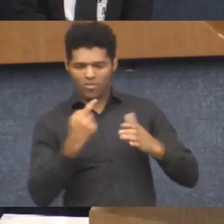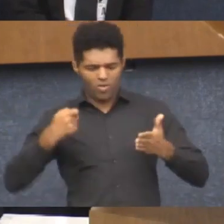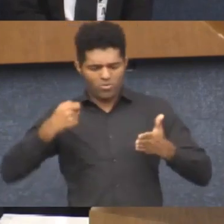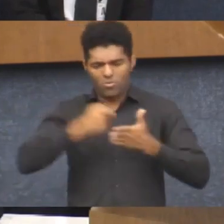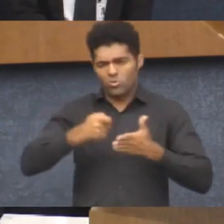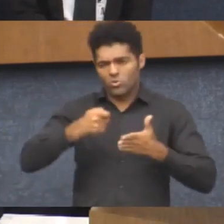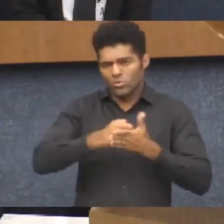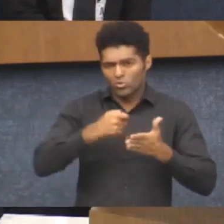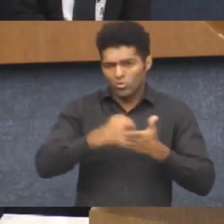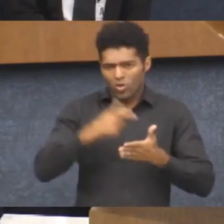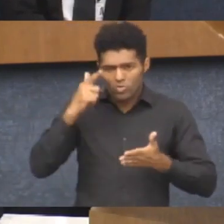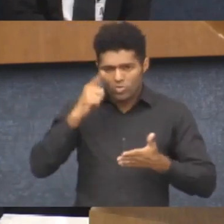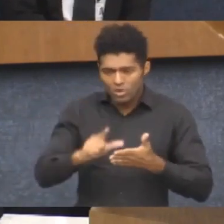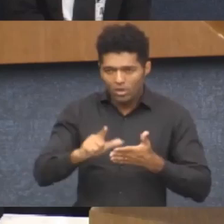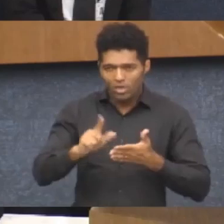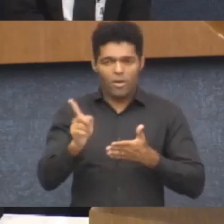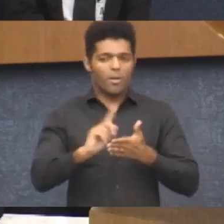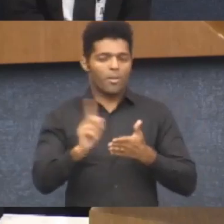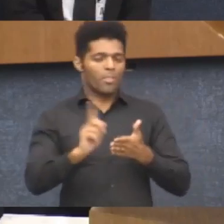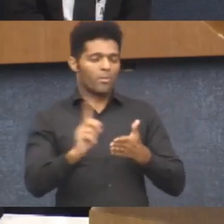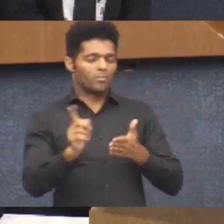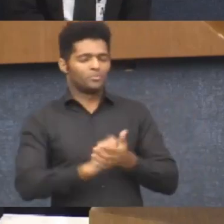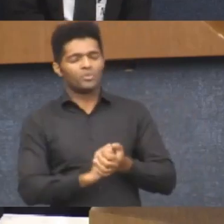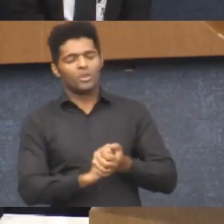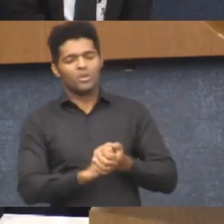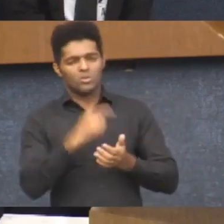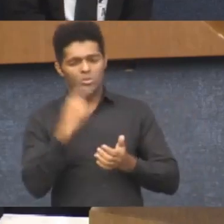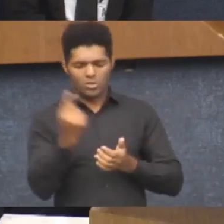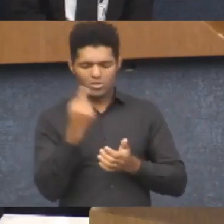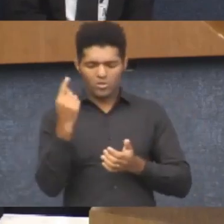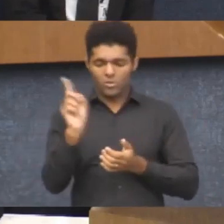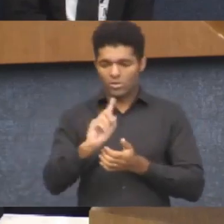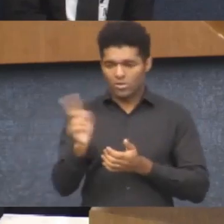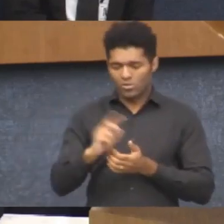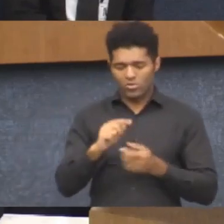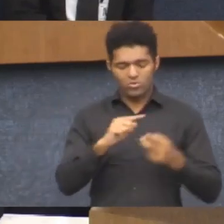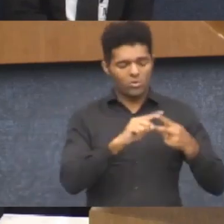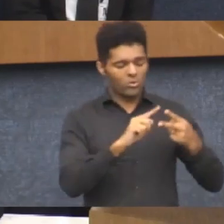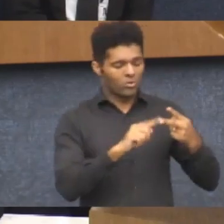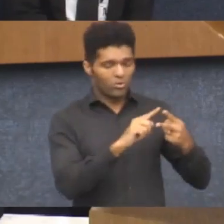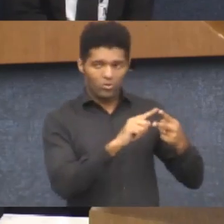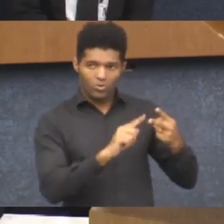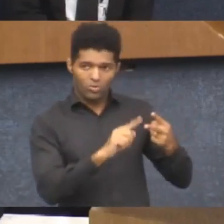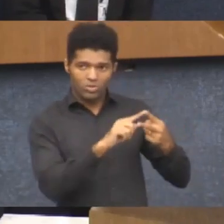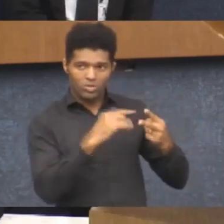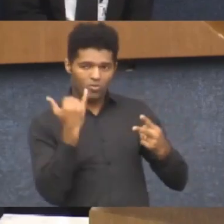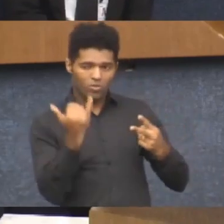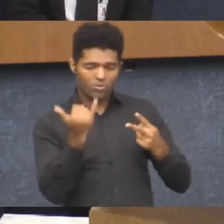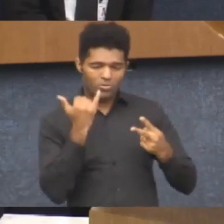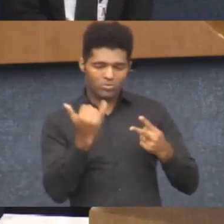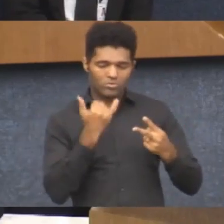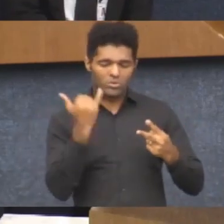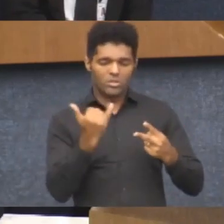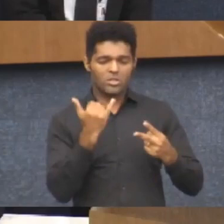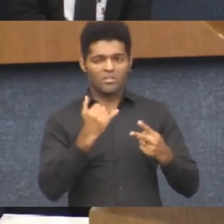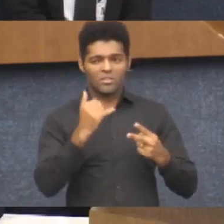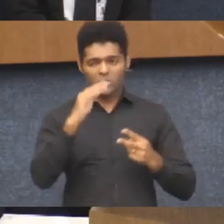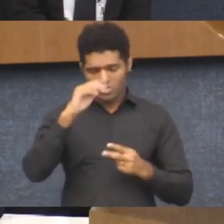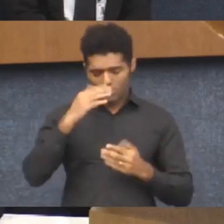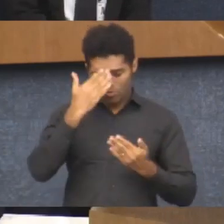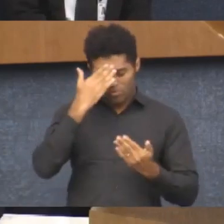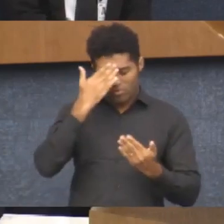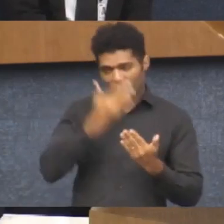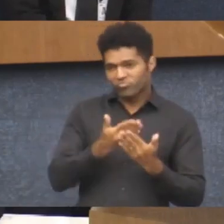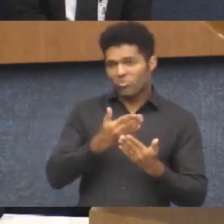tantas dessas determinantes sociais. Então, são duas coisas que aumentam muito nossa confiança nesses efeitos, porque faz todo sentido do ponto de